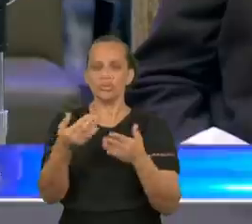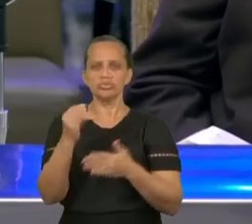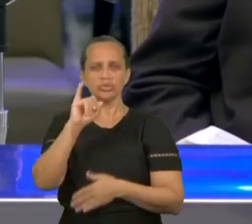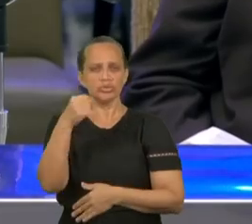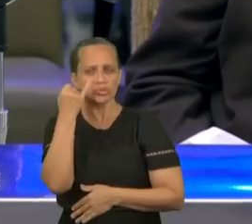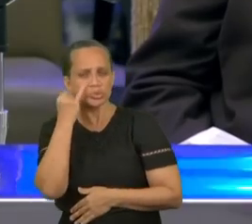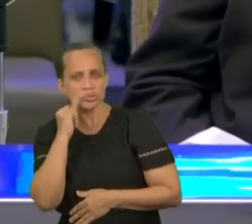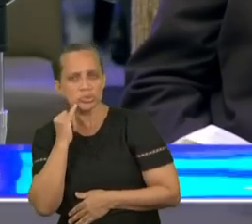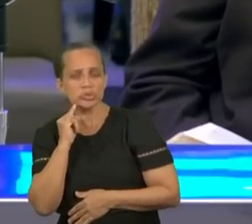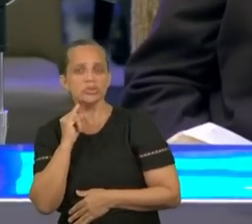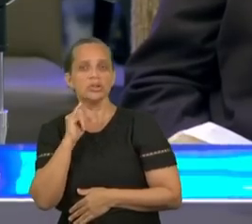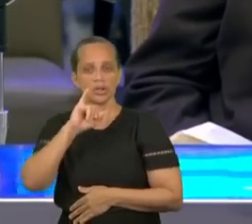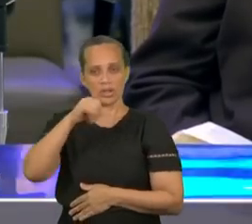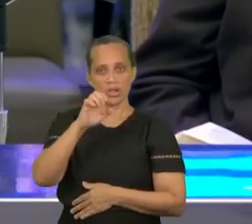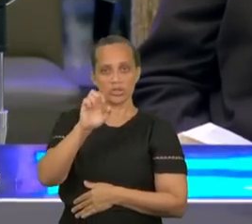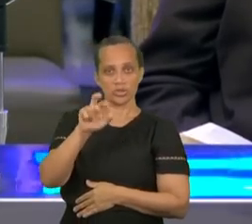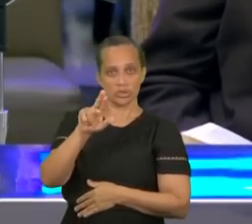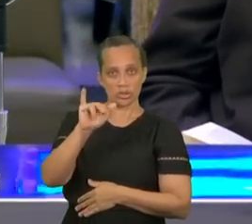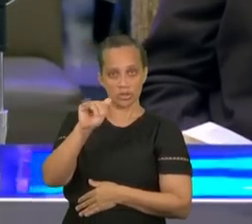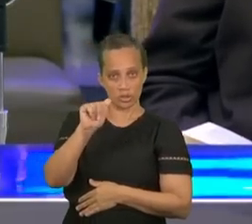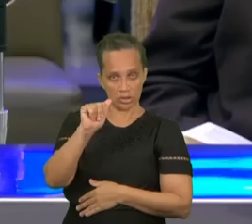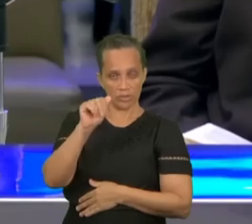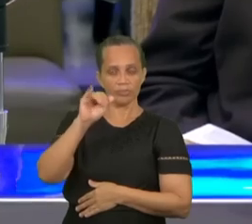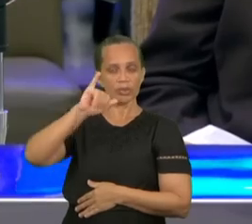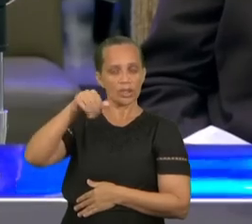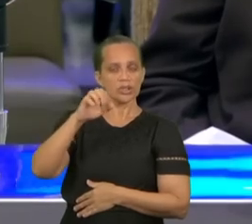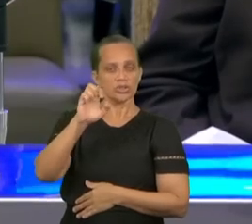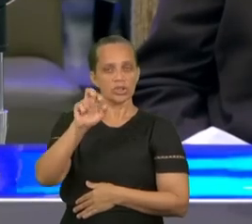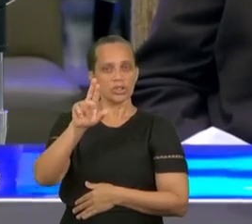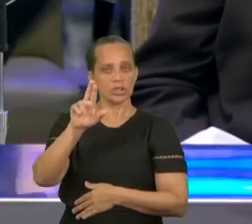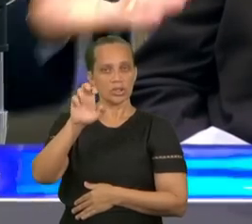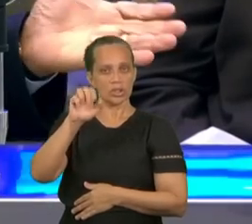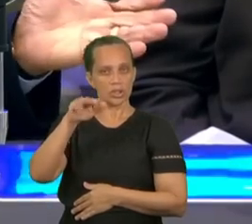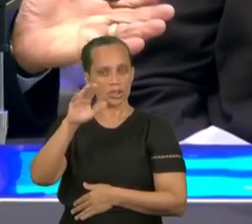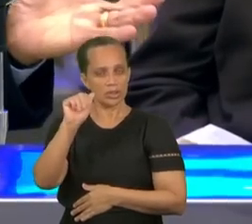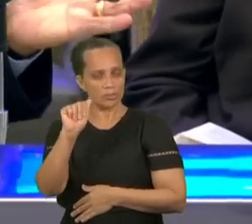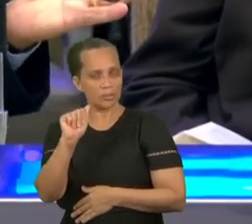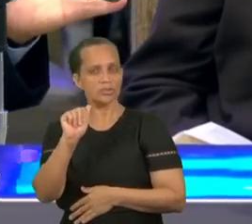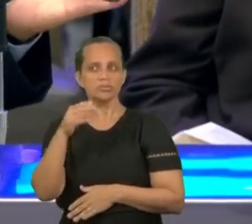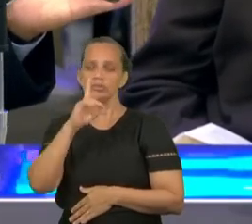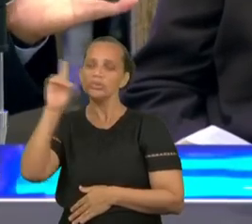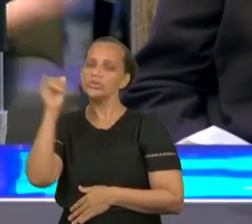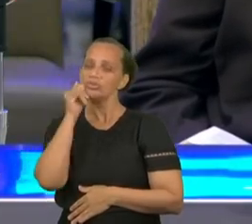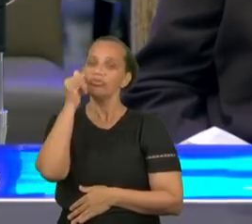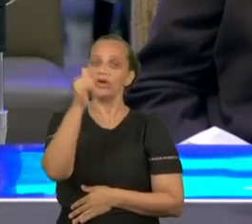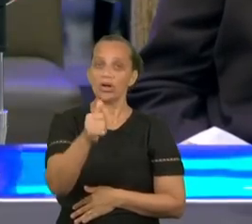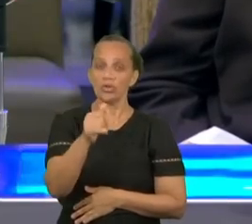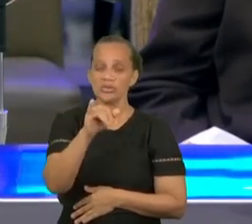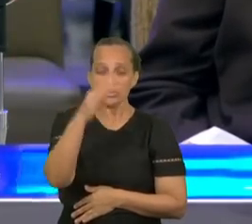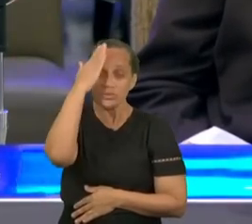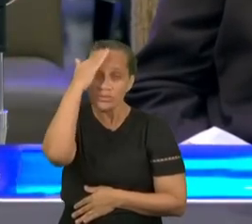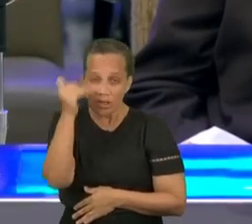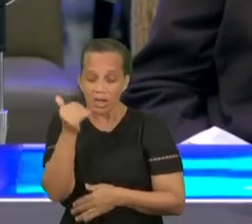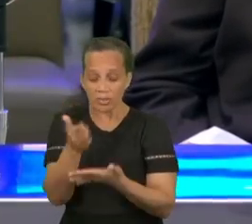Necessito souberes separar Jeremias 15:19 O precioso do Vinho serás como a minha